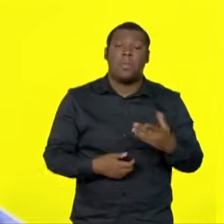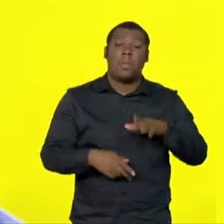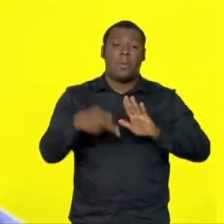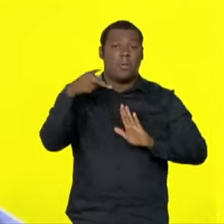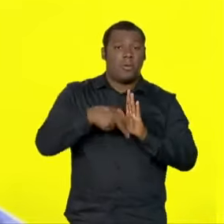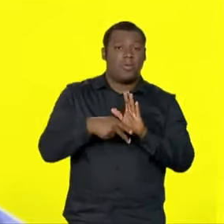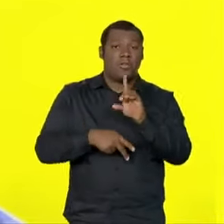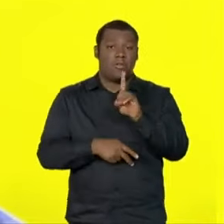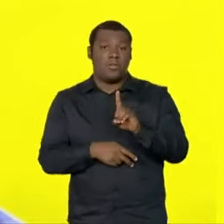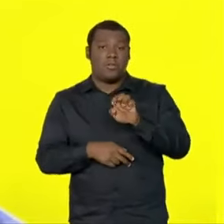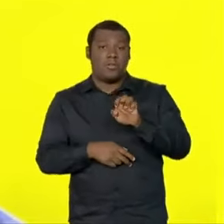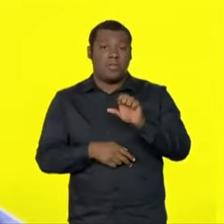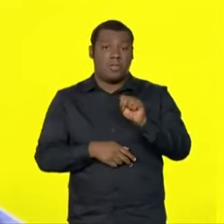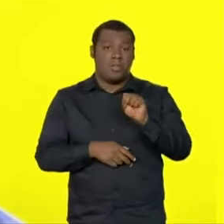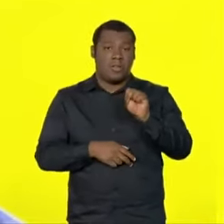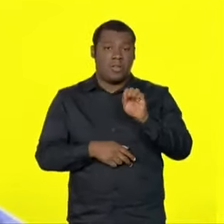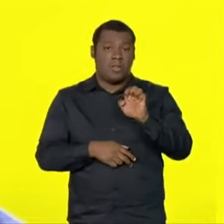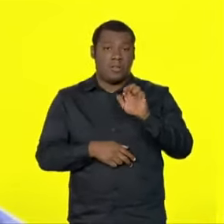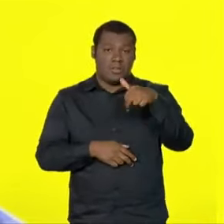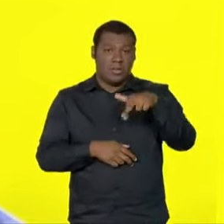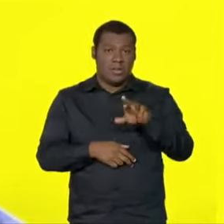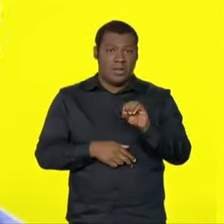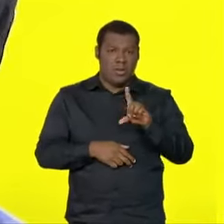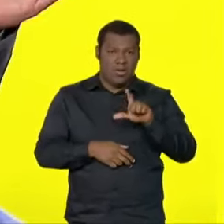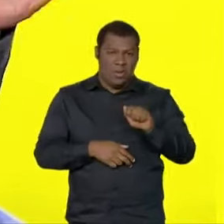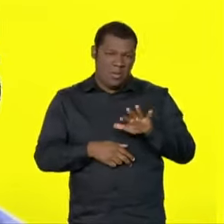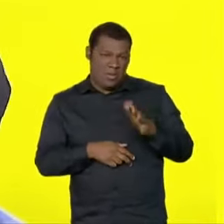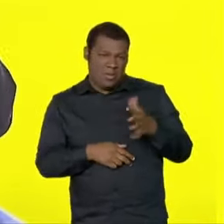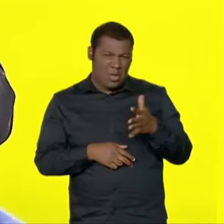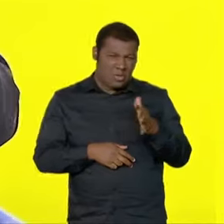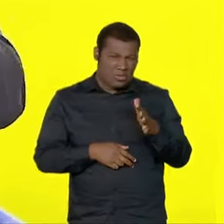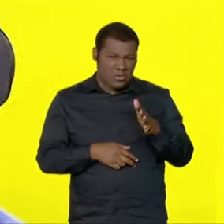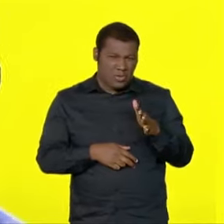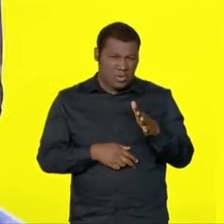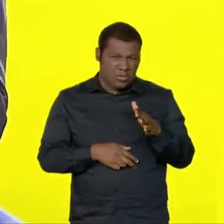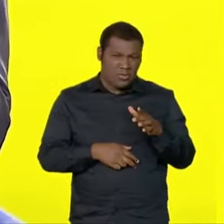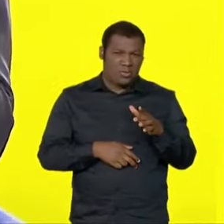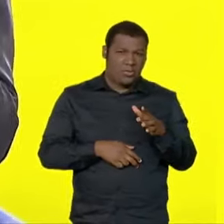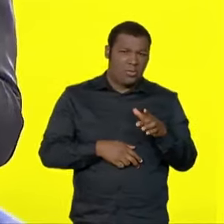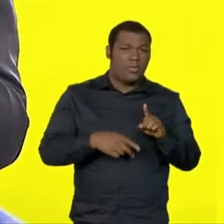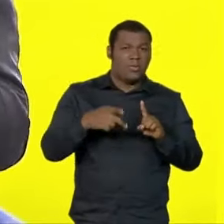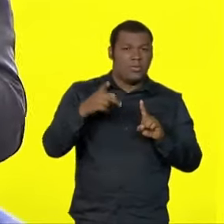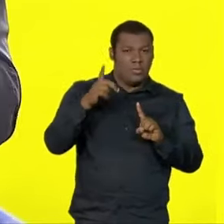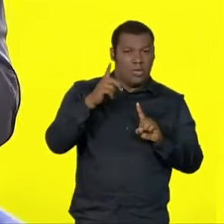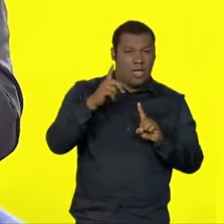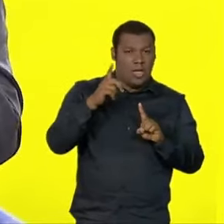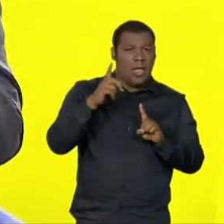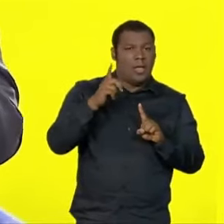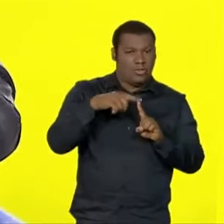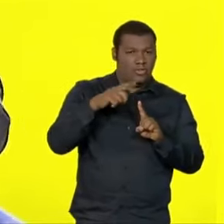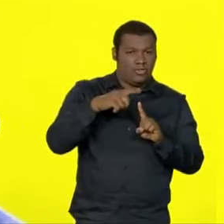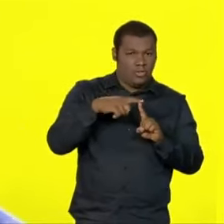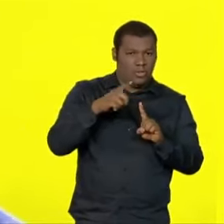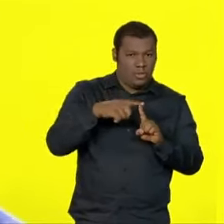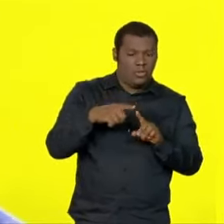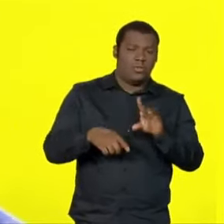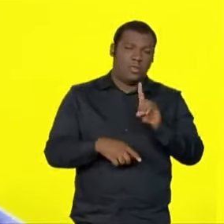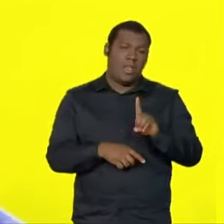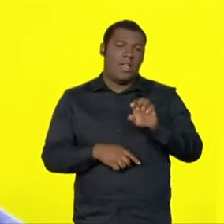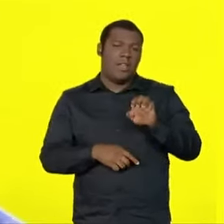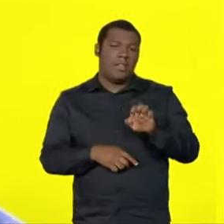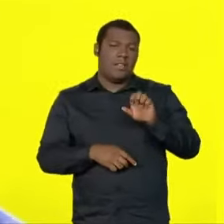Desenrola, presidente, a média, que vai ser mais ou menos equivalente ao faixa 2 daquele Desenrola da pessoa física, a média equivale